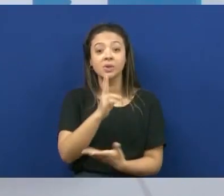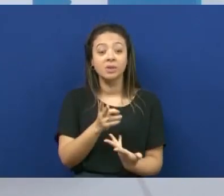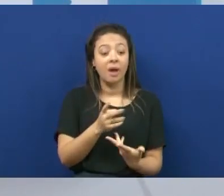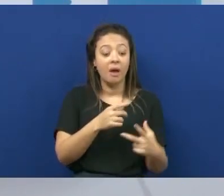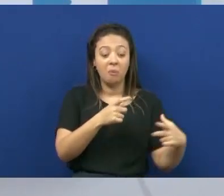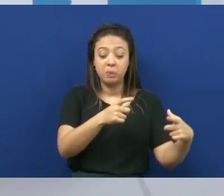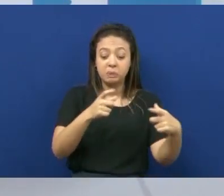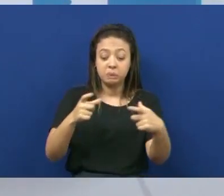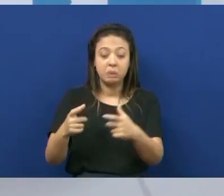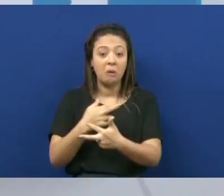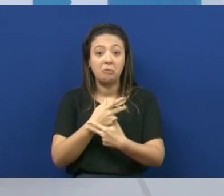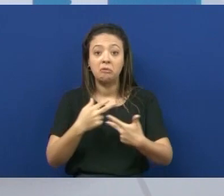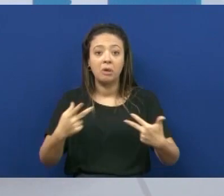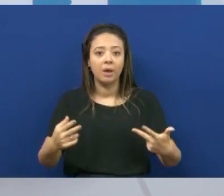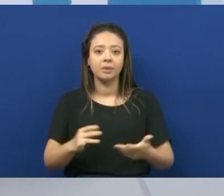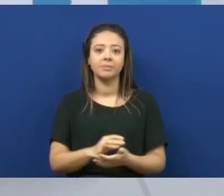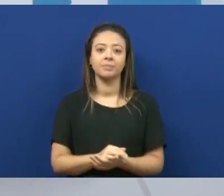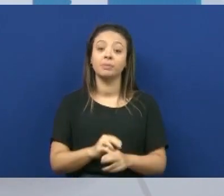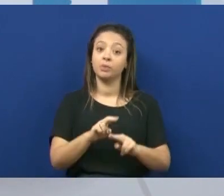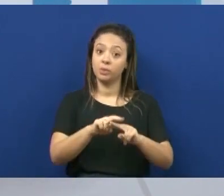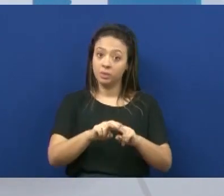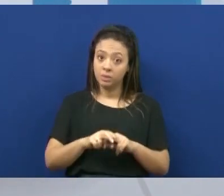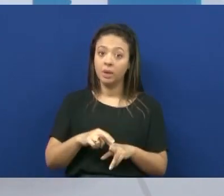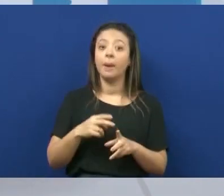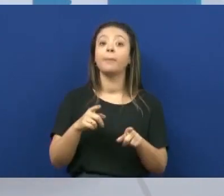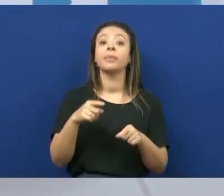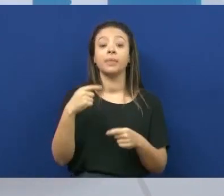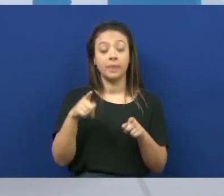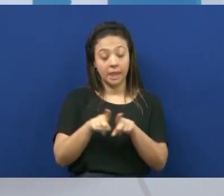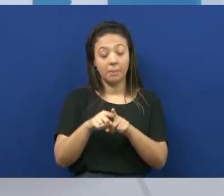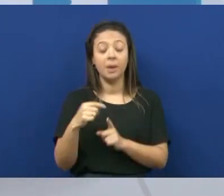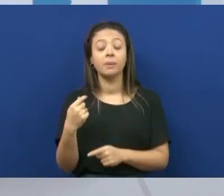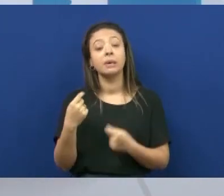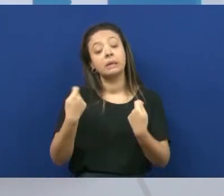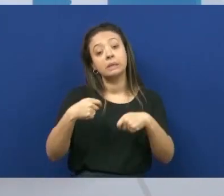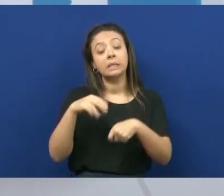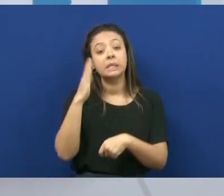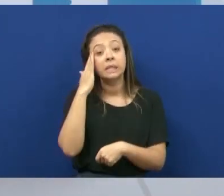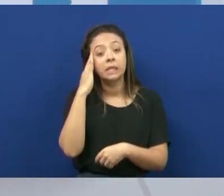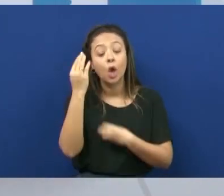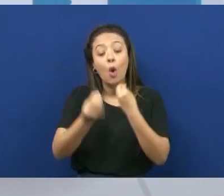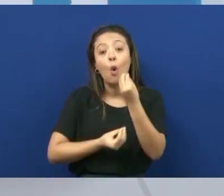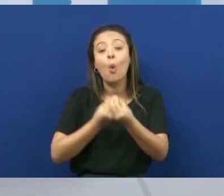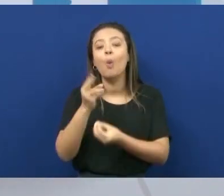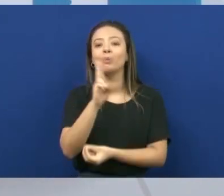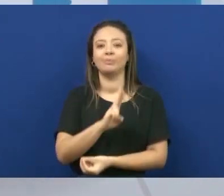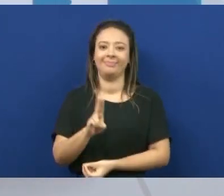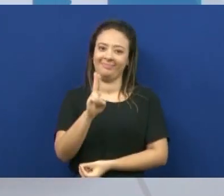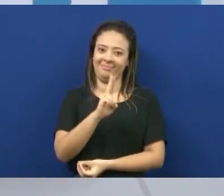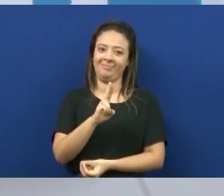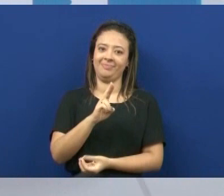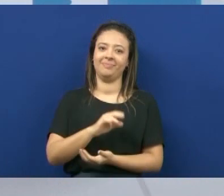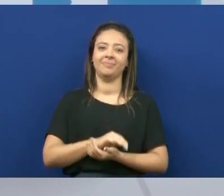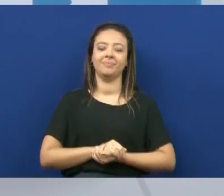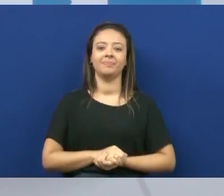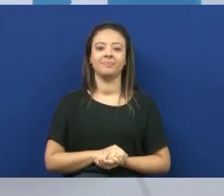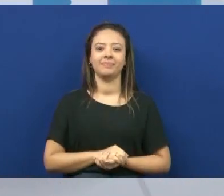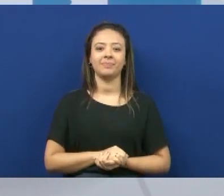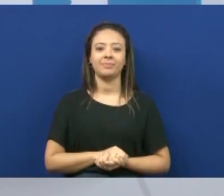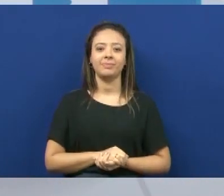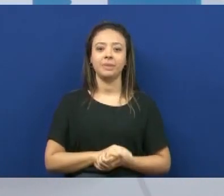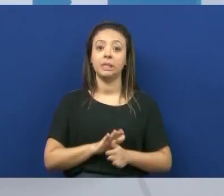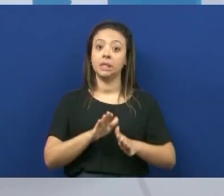e por isso nós precisamos entender as suas funções. Para que ele serve, como nós vamos utilizar. E eu gostaria que